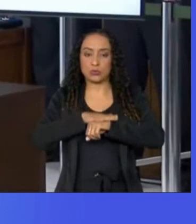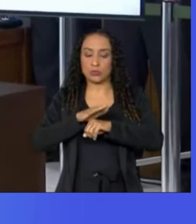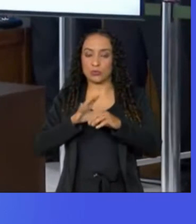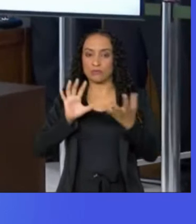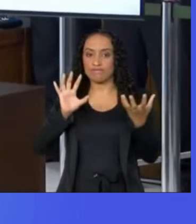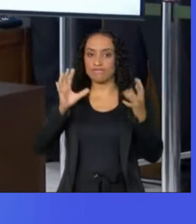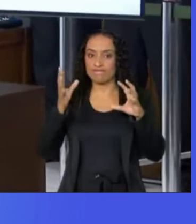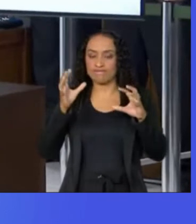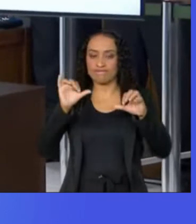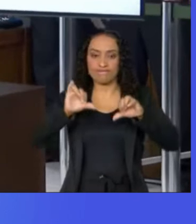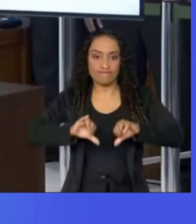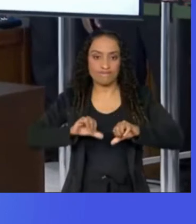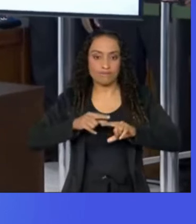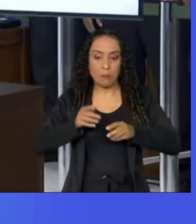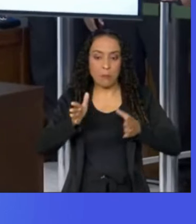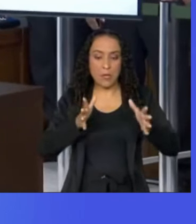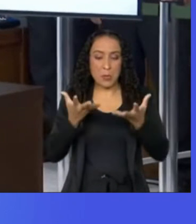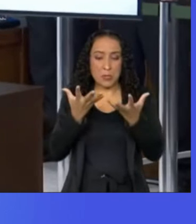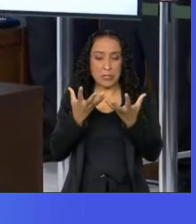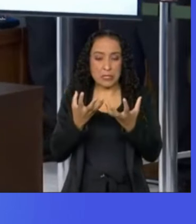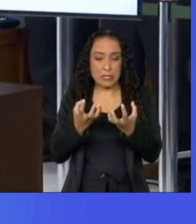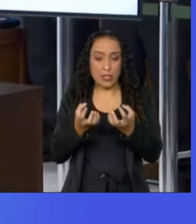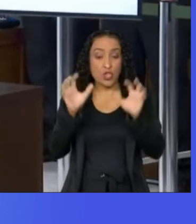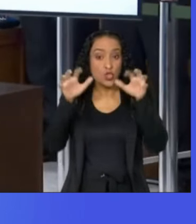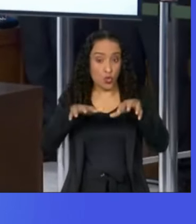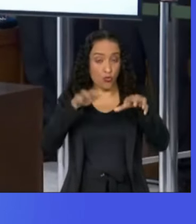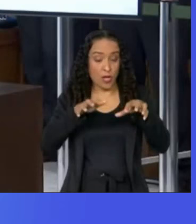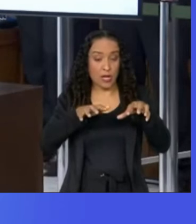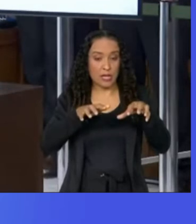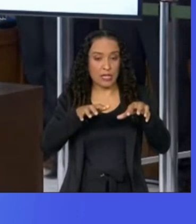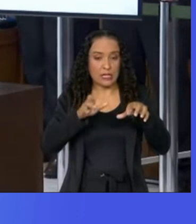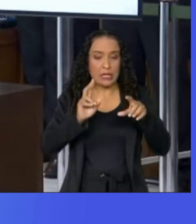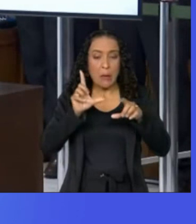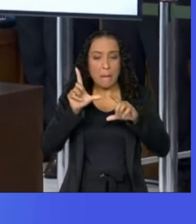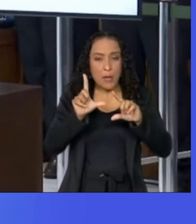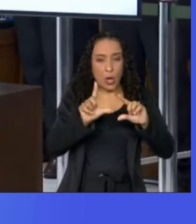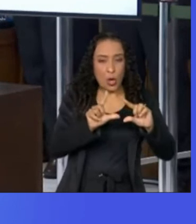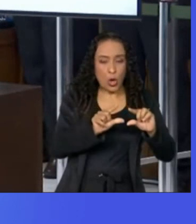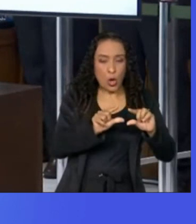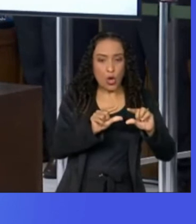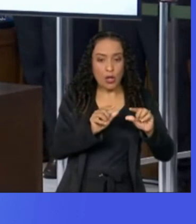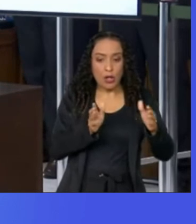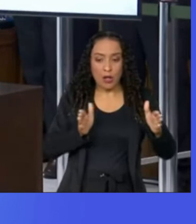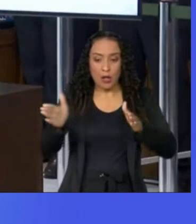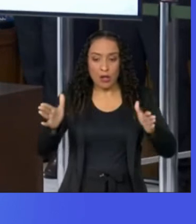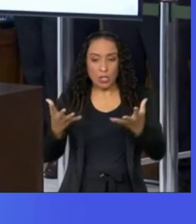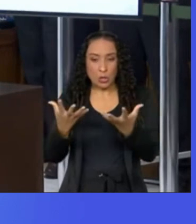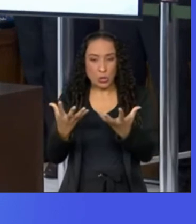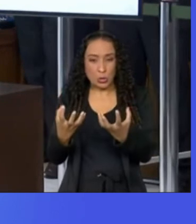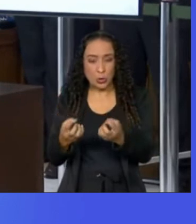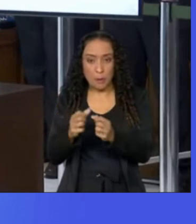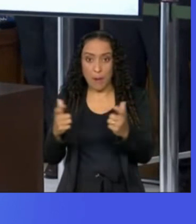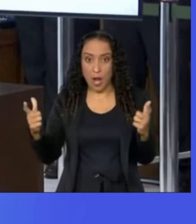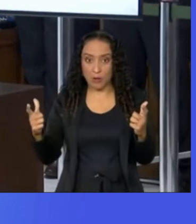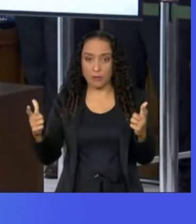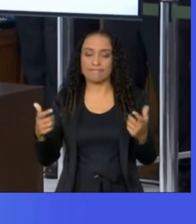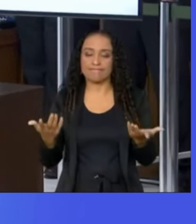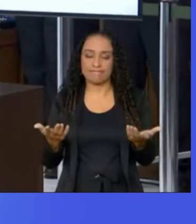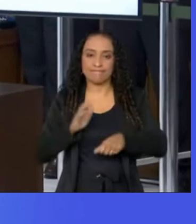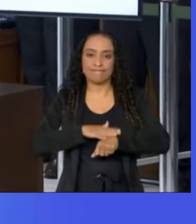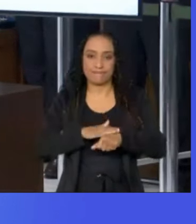climático onde o período de seca cada o período de chuvas cada vez menor e o período de estiagem cada vez maior de fato a